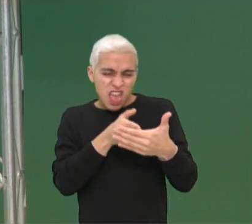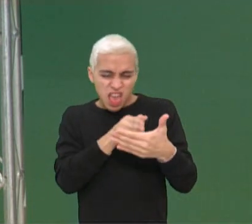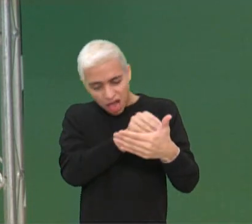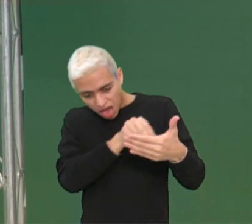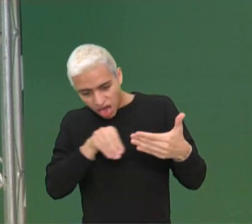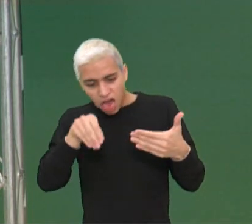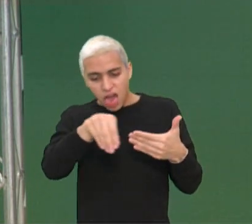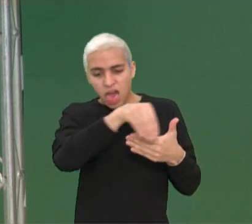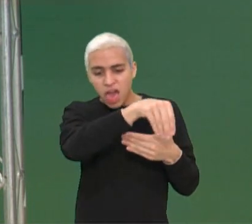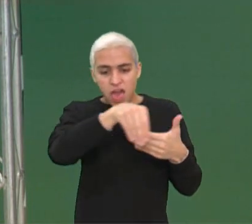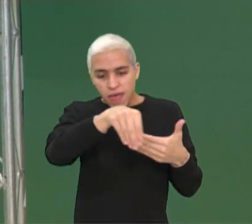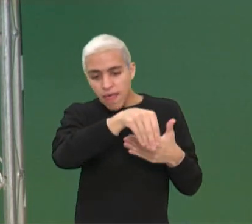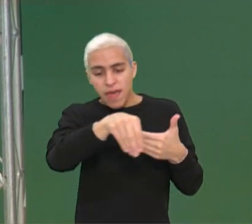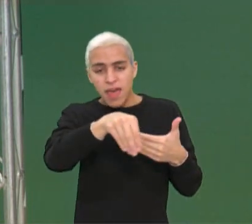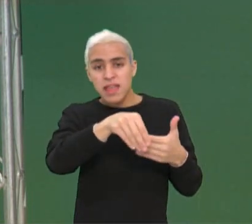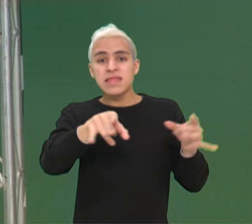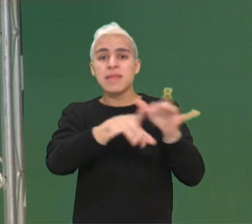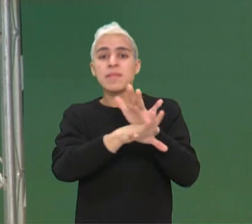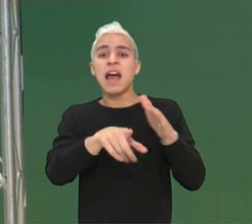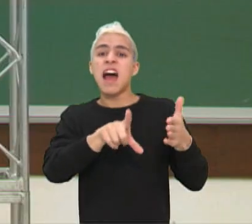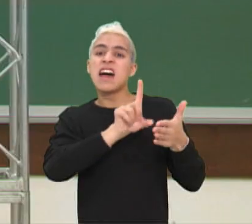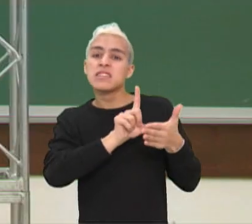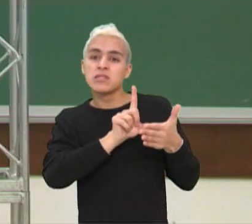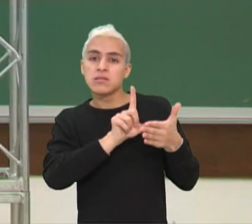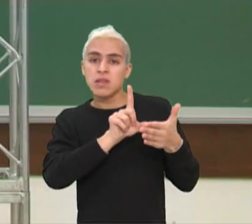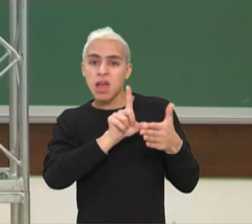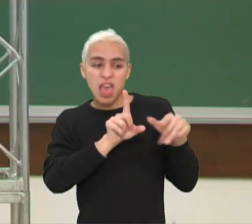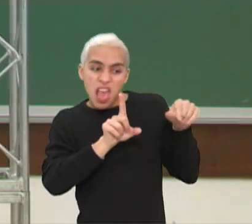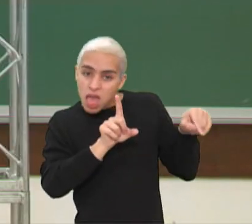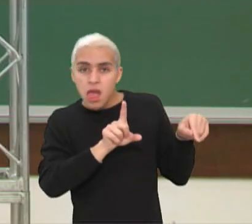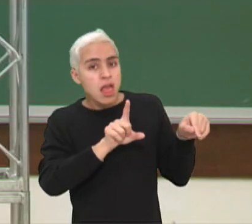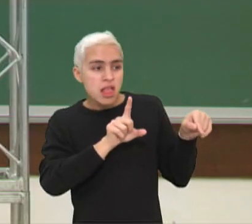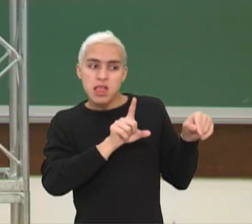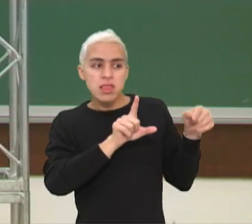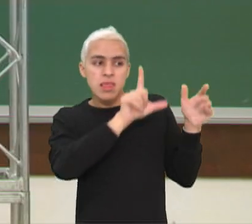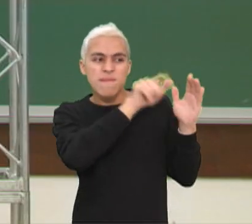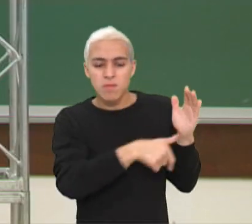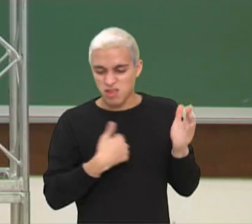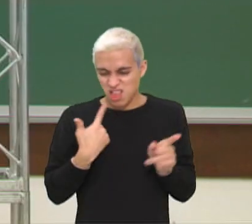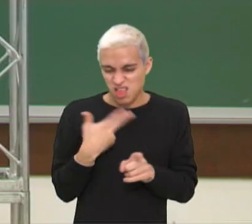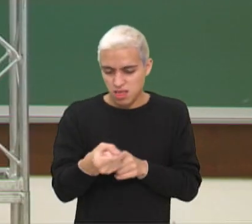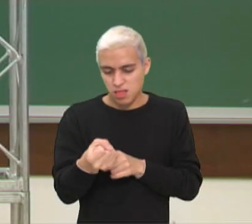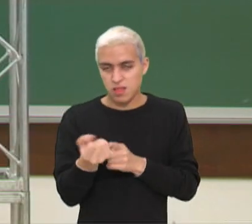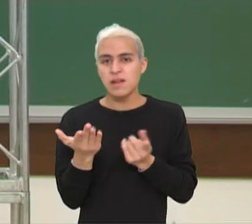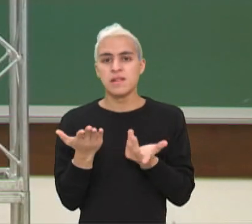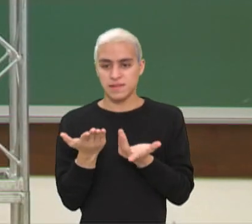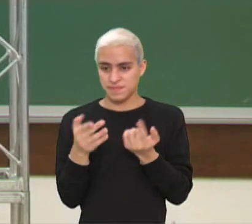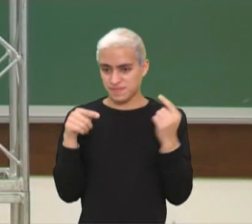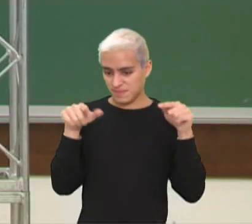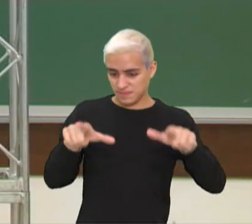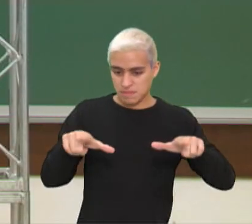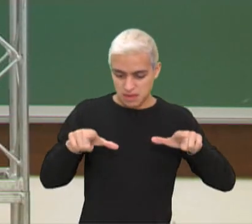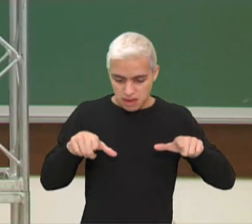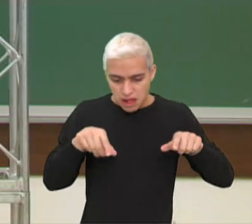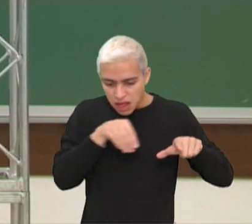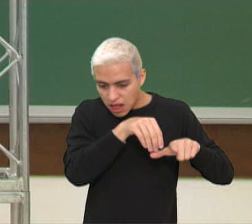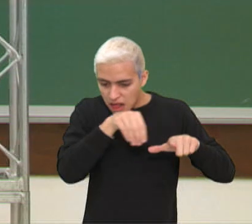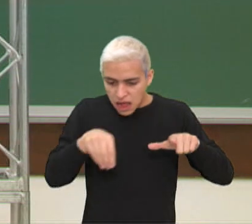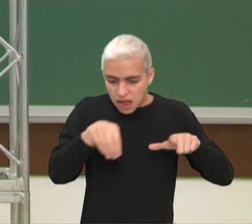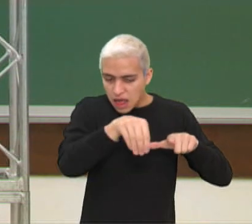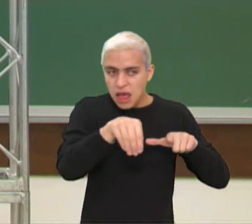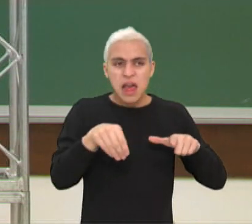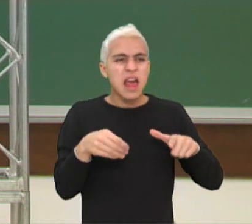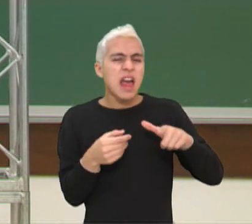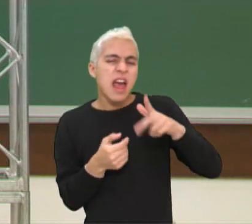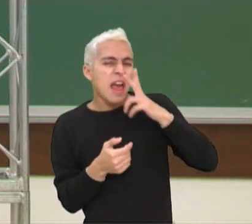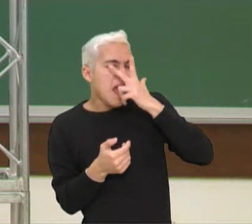no jogo, antes do seu oponente. Então, é o que a gente percebe nesse jogo, né? Ele, esse jogo de passagem, então assim,